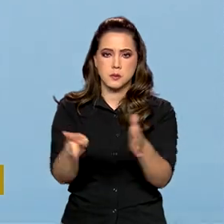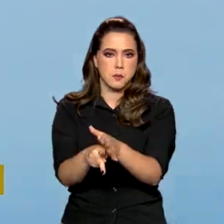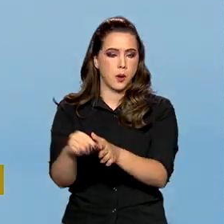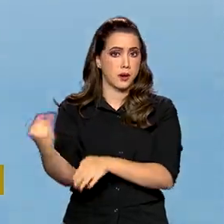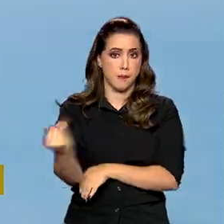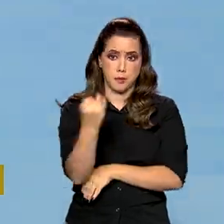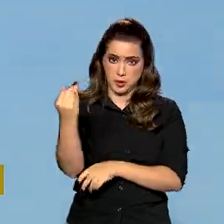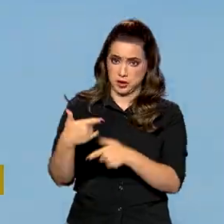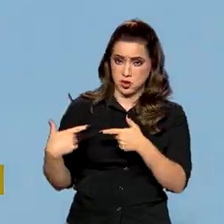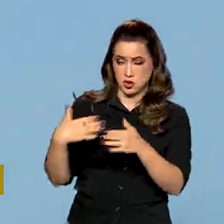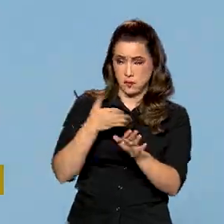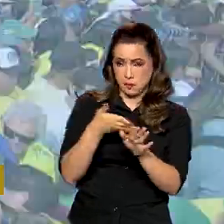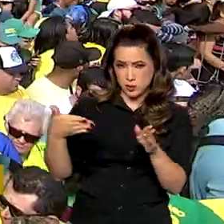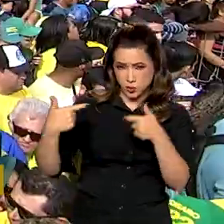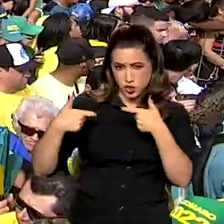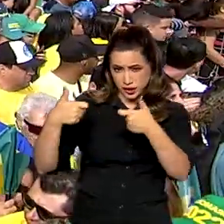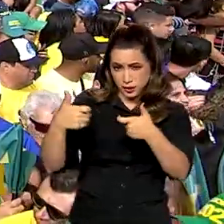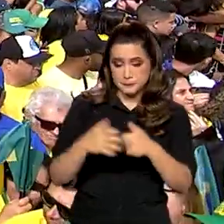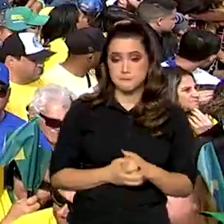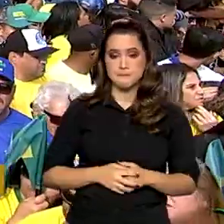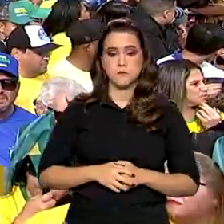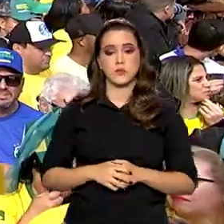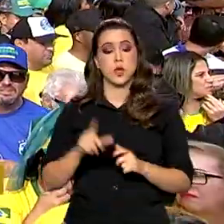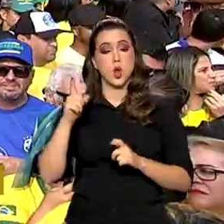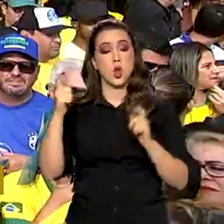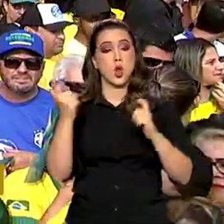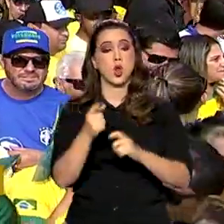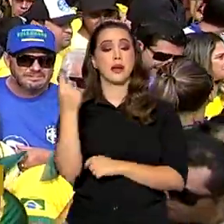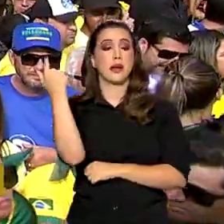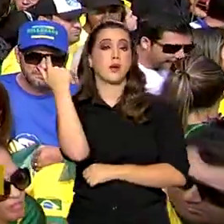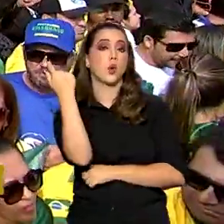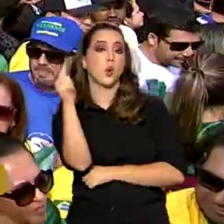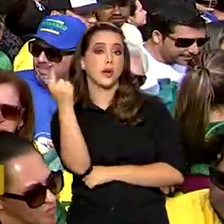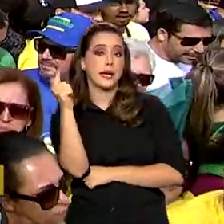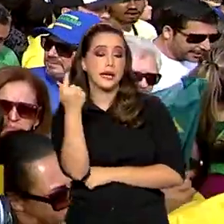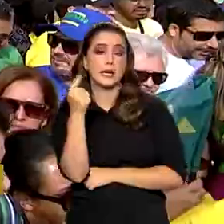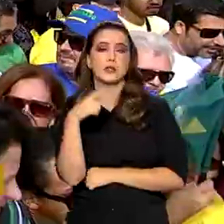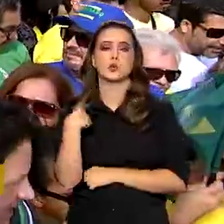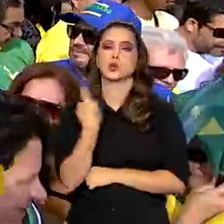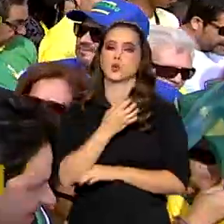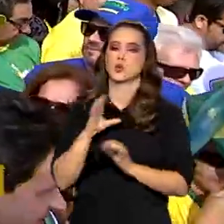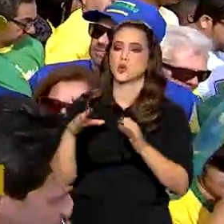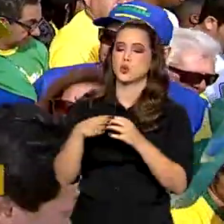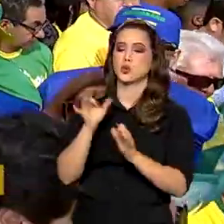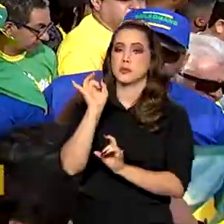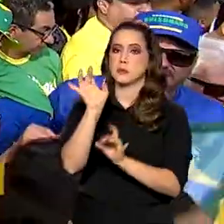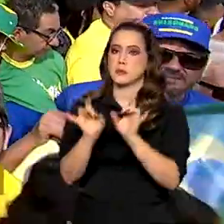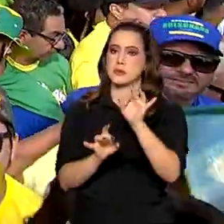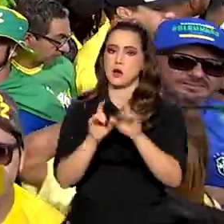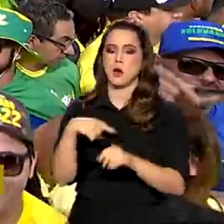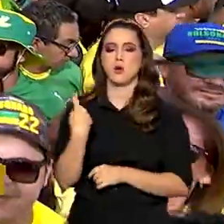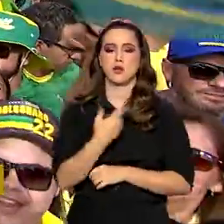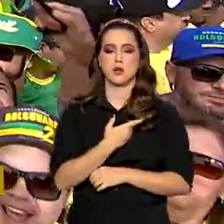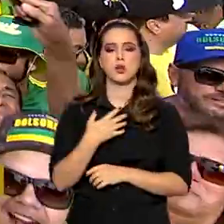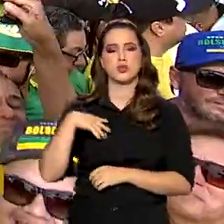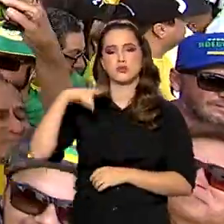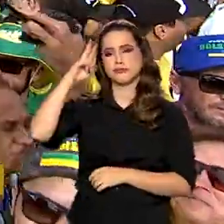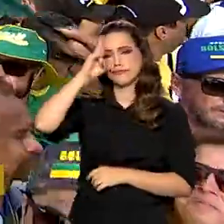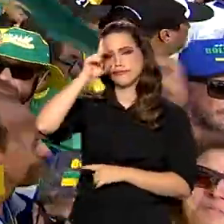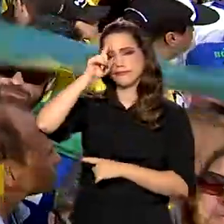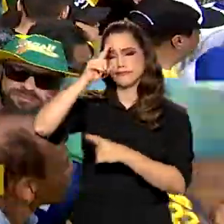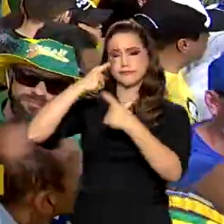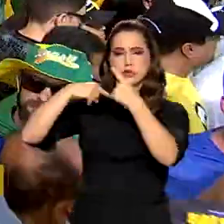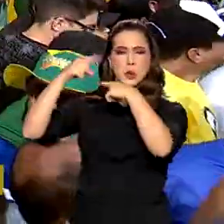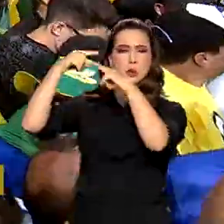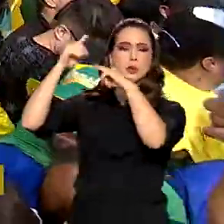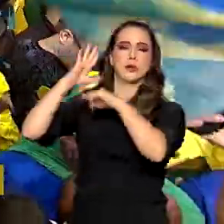tropa altamente especializada. Fica localizado lá em Goiânia o nosso comando de operações especiais, né, e já tem um histórico aí de mais